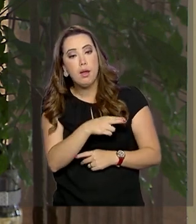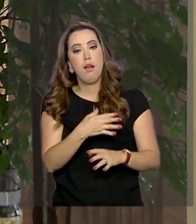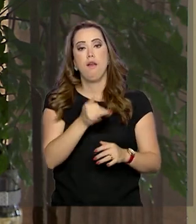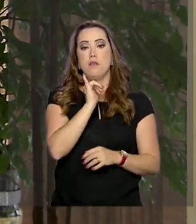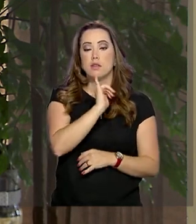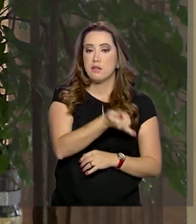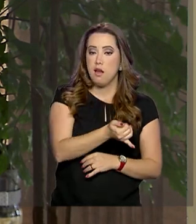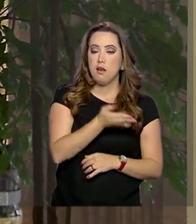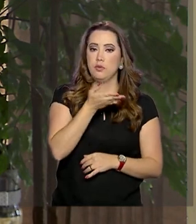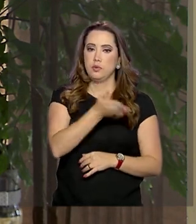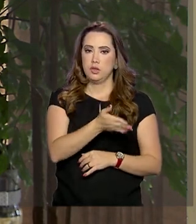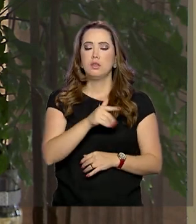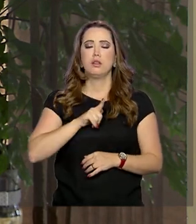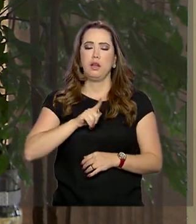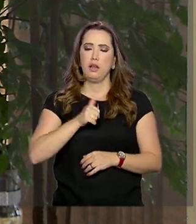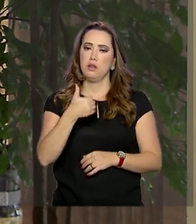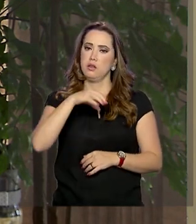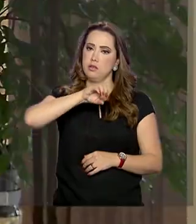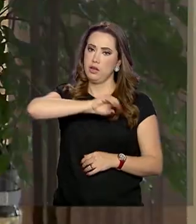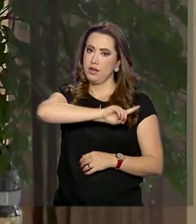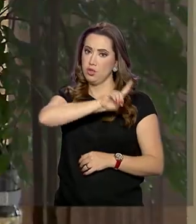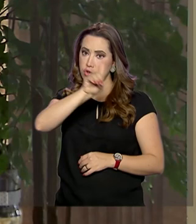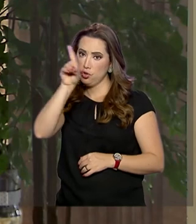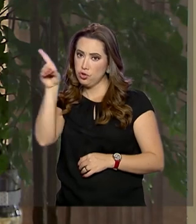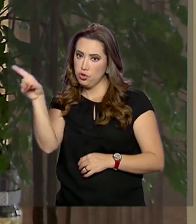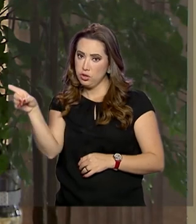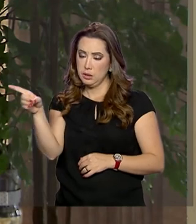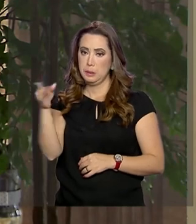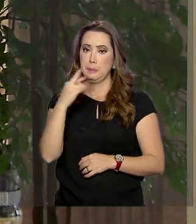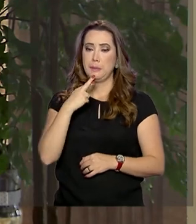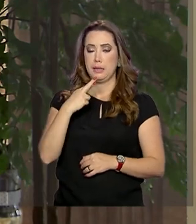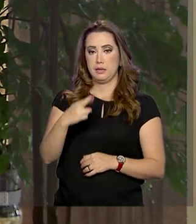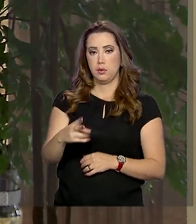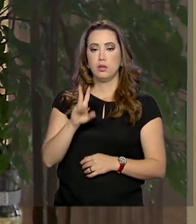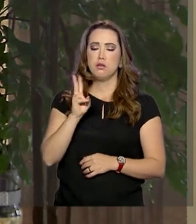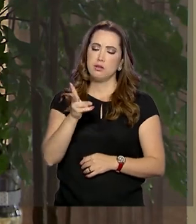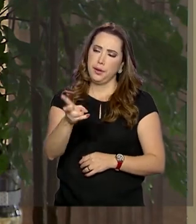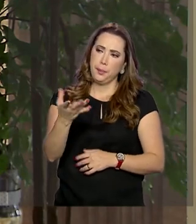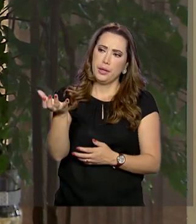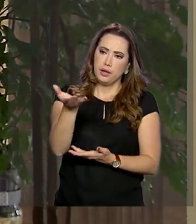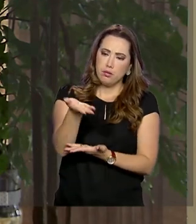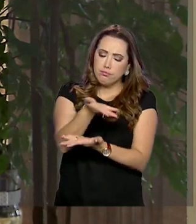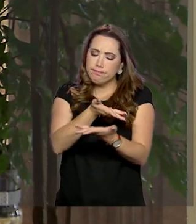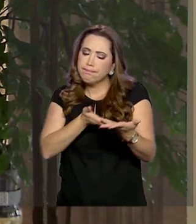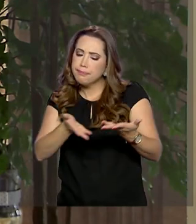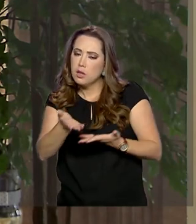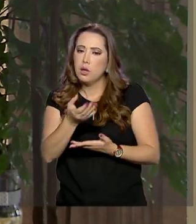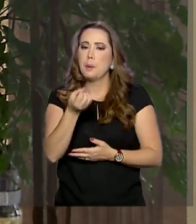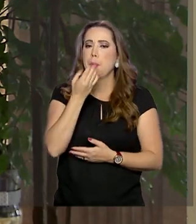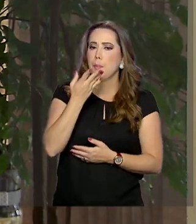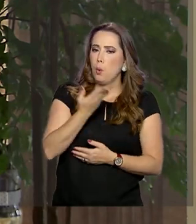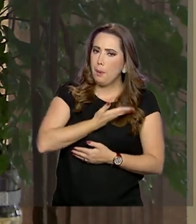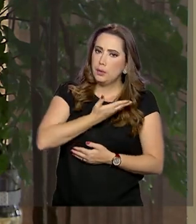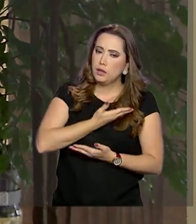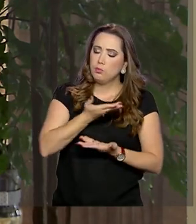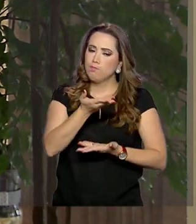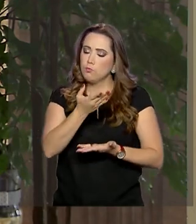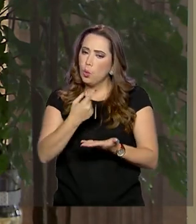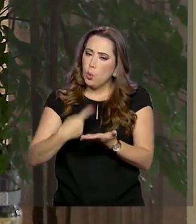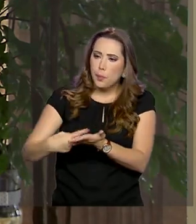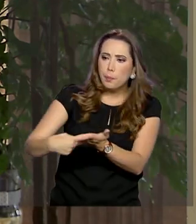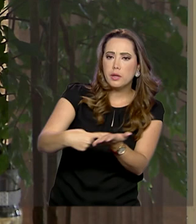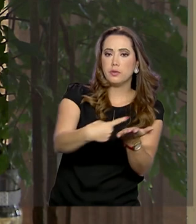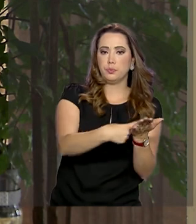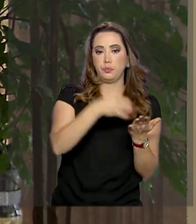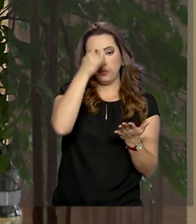Há um prazo de 10 dias para o retorno. Nós sempre sugerimos uma solução amigável porque ela é boa para os dois lados, ela evita também